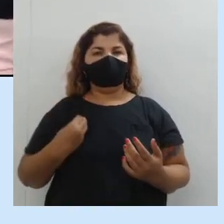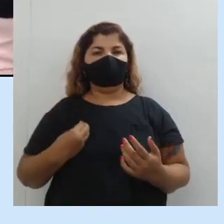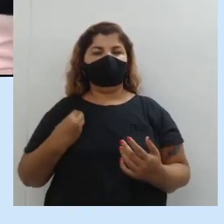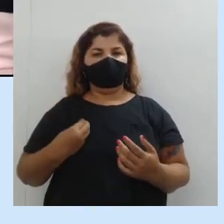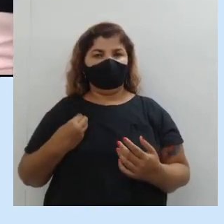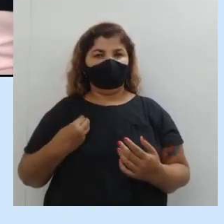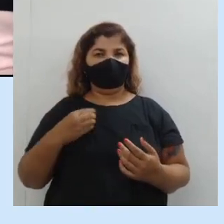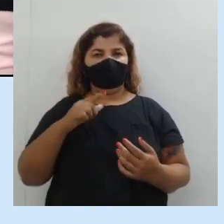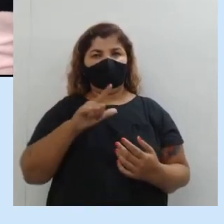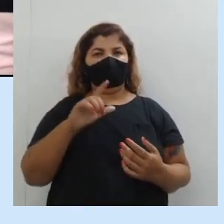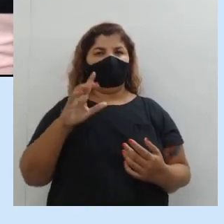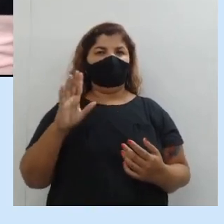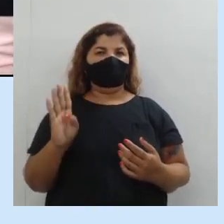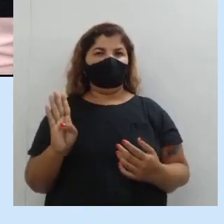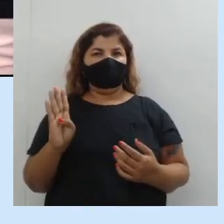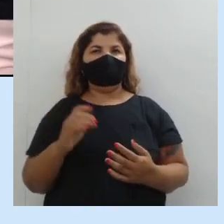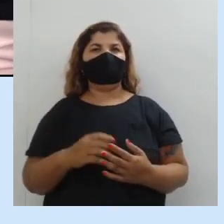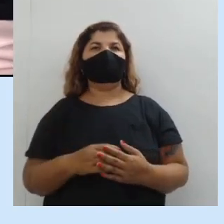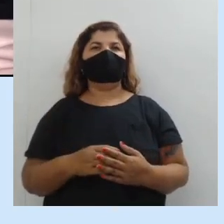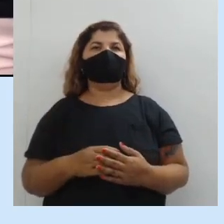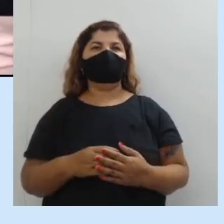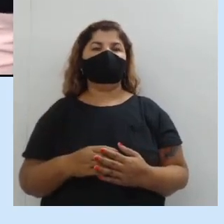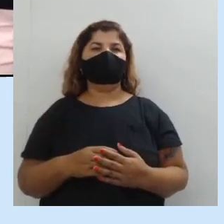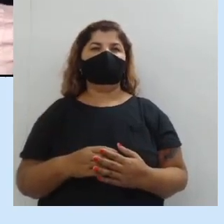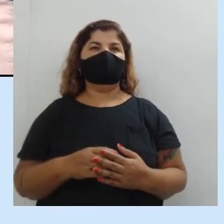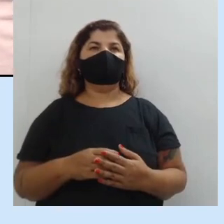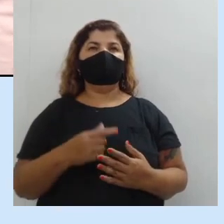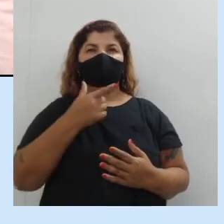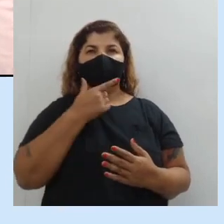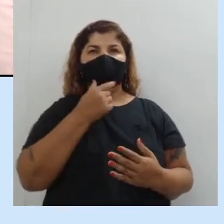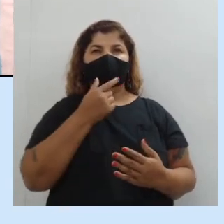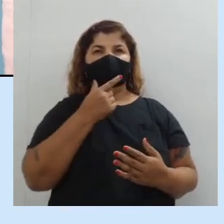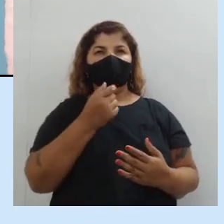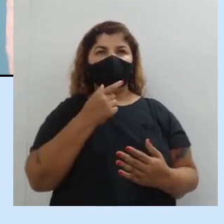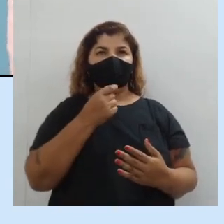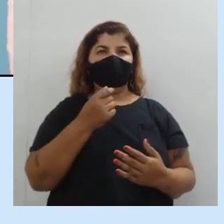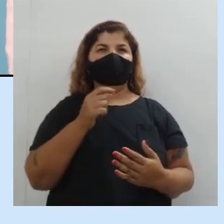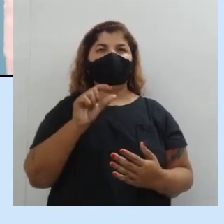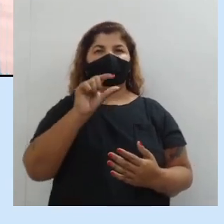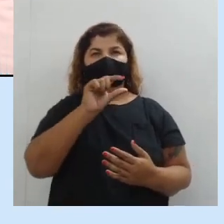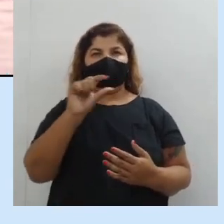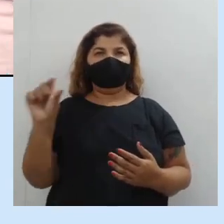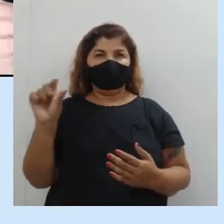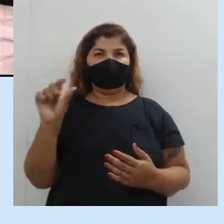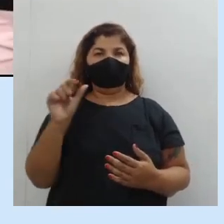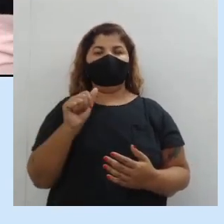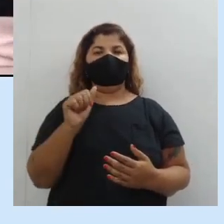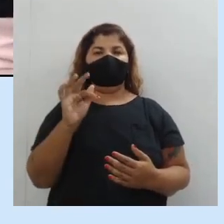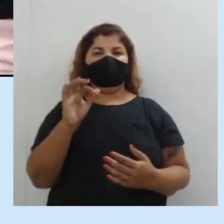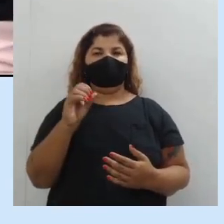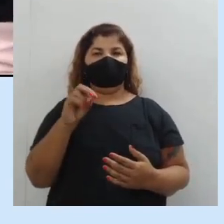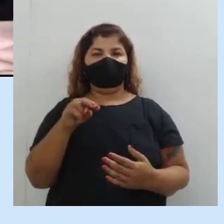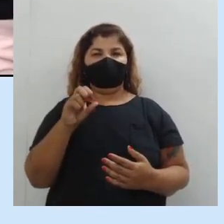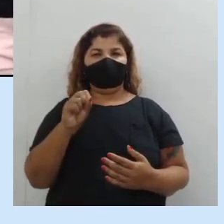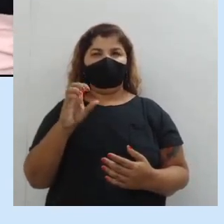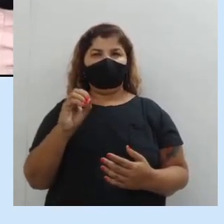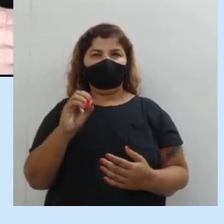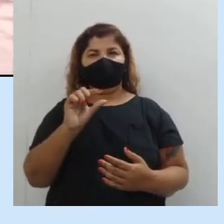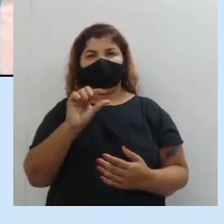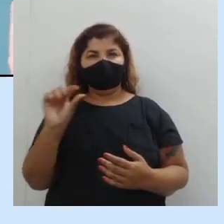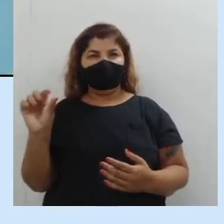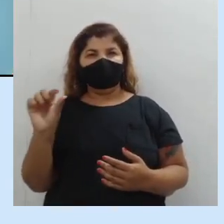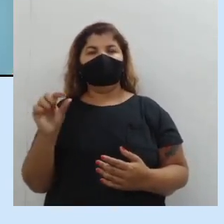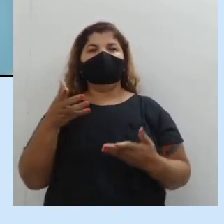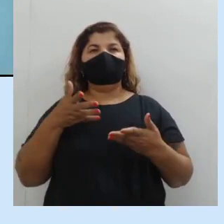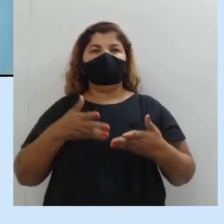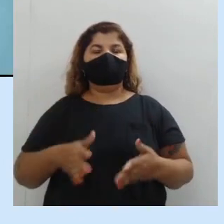Barreto. O escritor Lima Barreto, que o nome era Afonso Henriques de Lima Barreto, nasceu